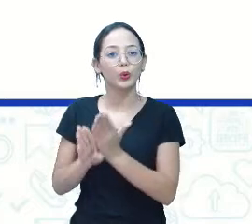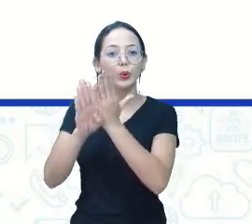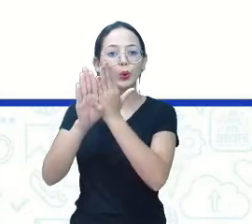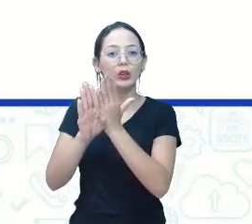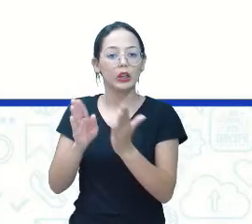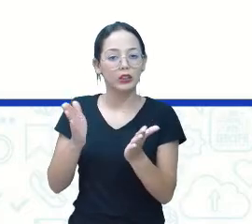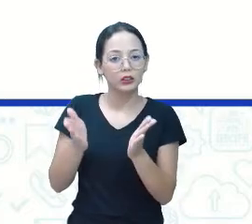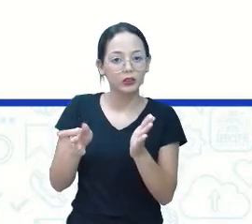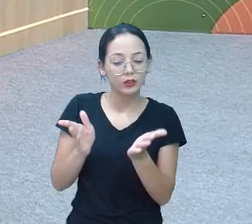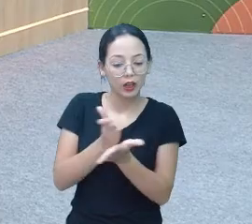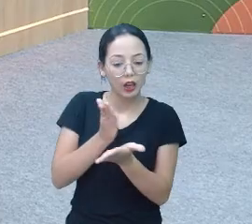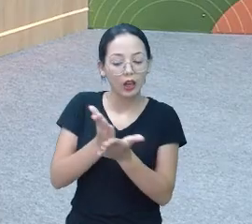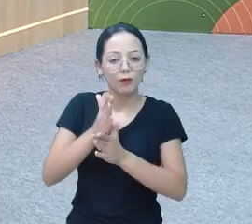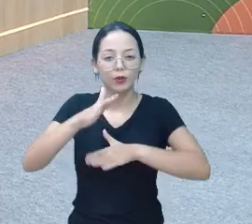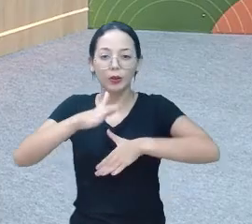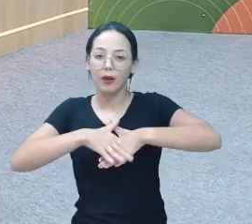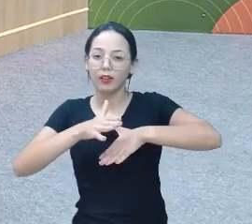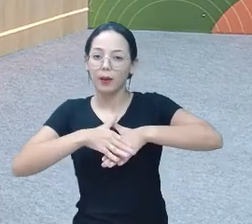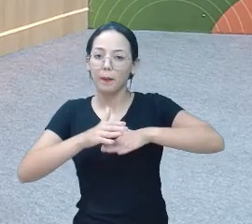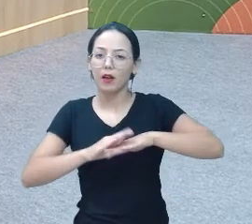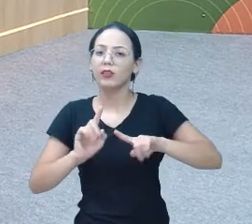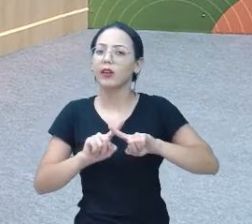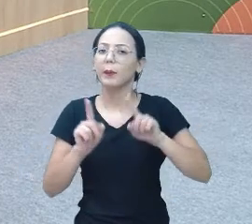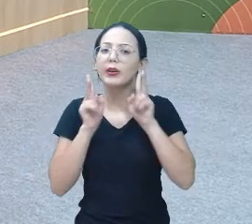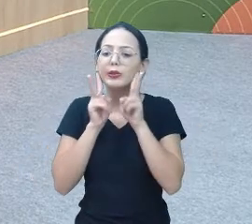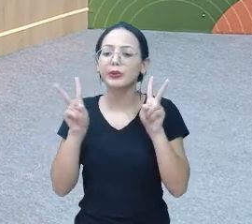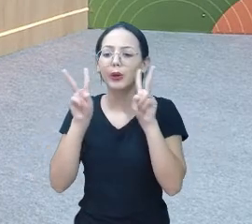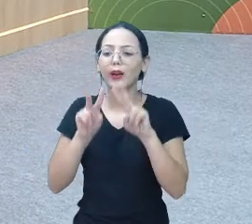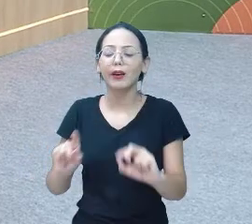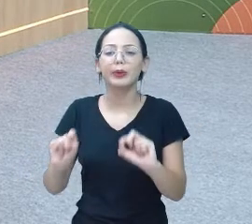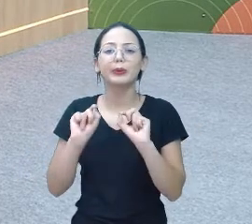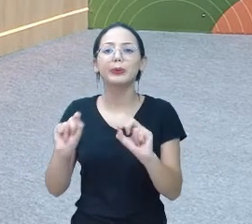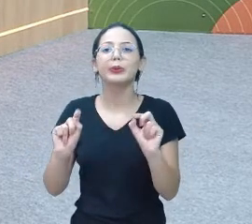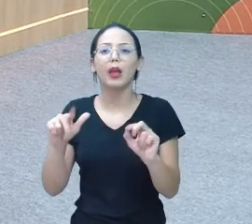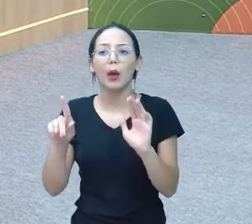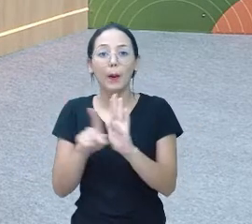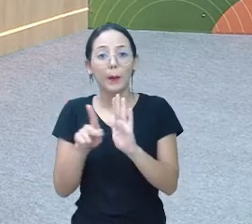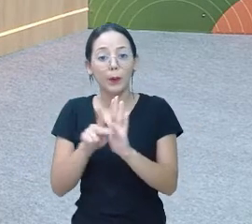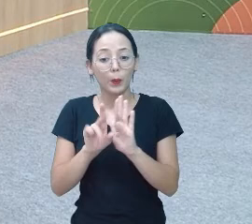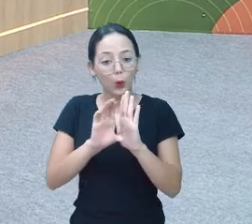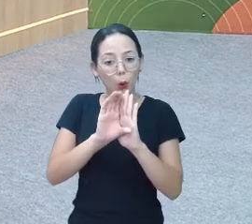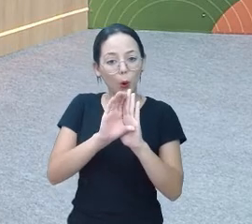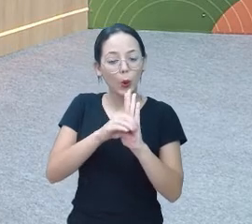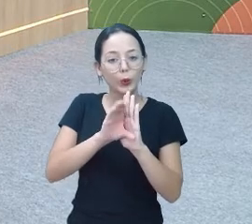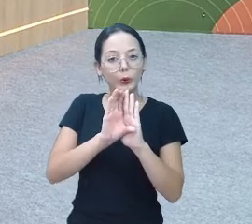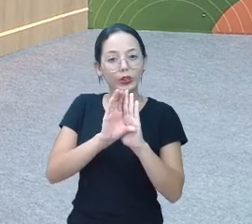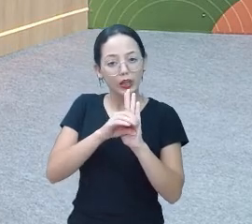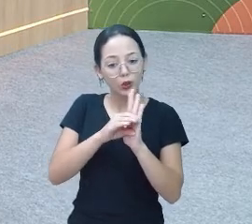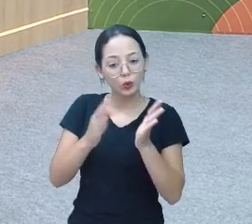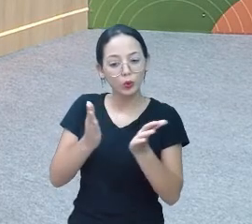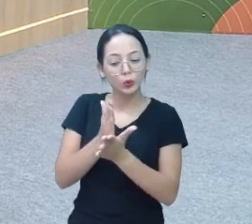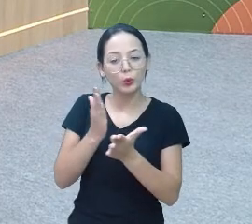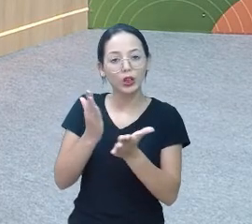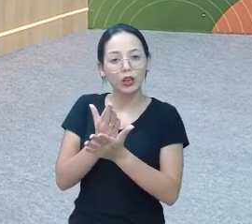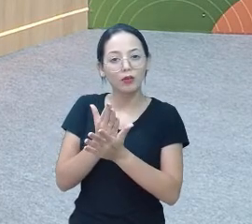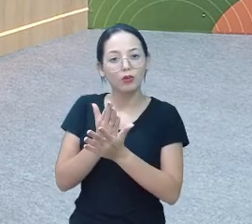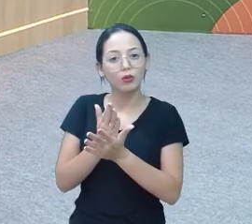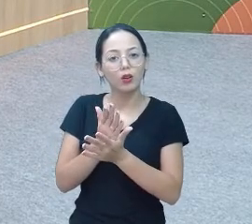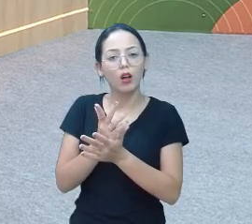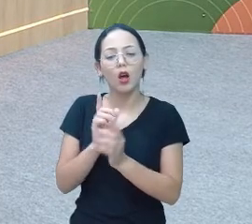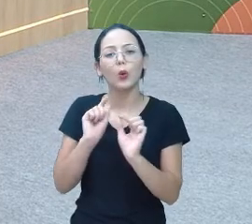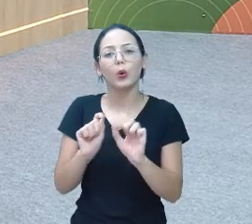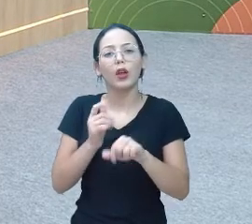de matemática, só que a gente vai observar o seguinte, que para se chegar nos conceitos que estão nesse livro, a gente vai partir